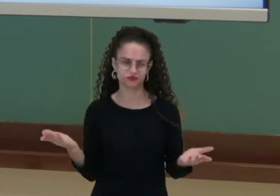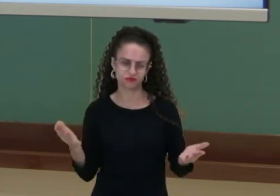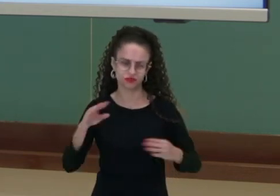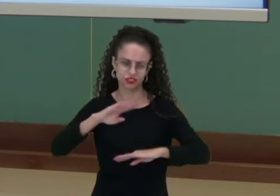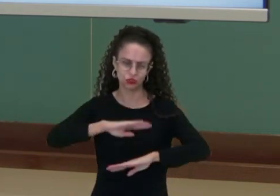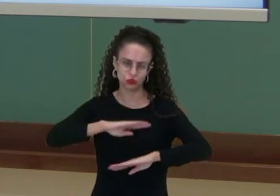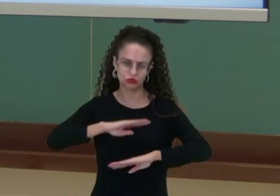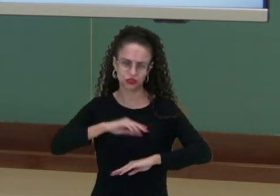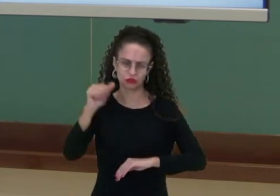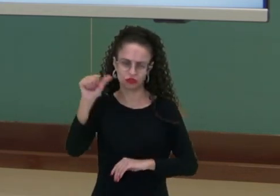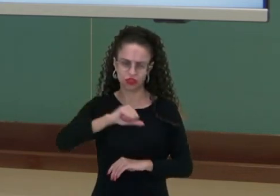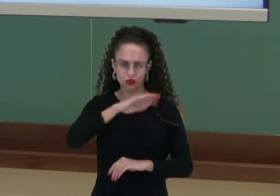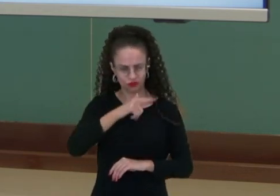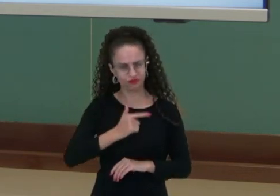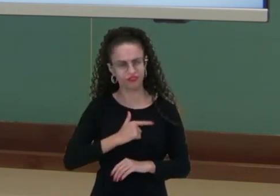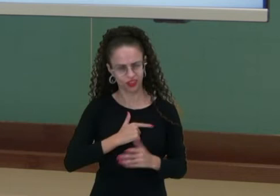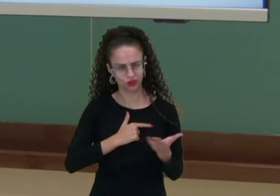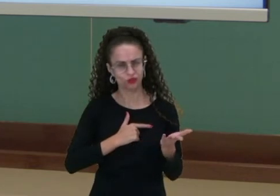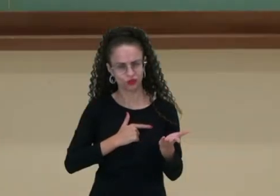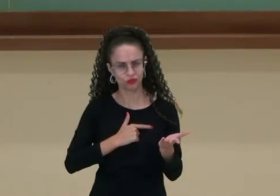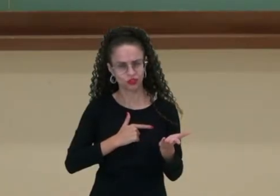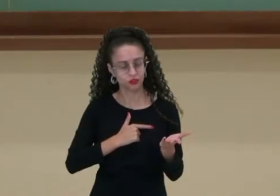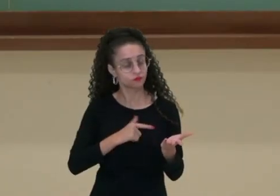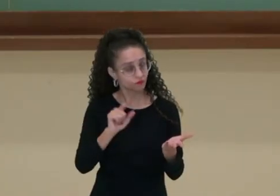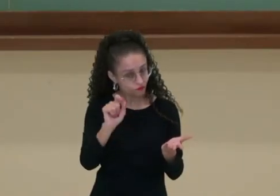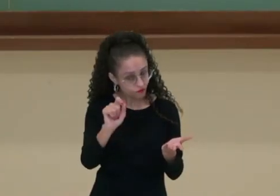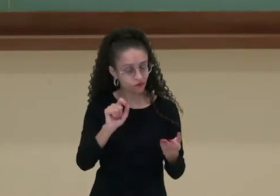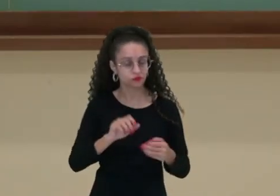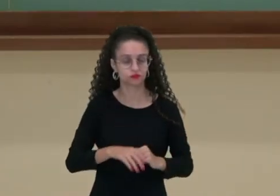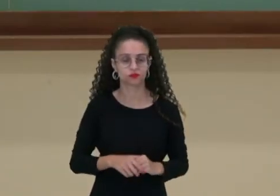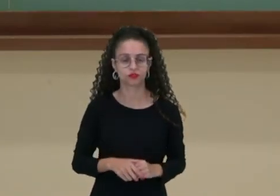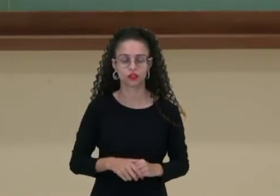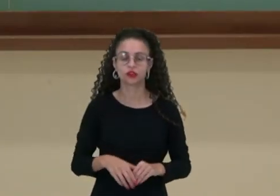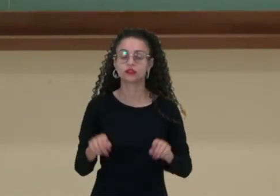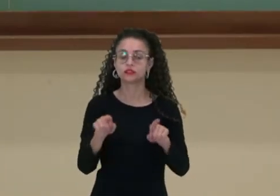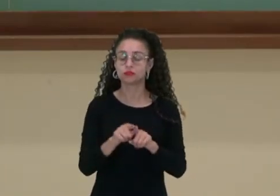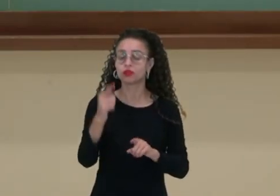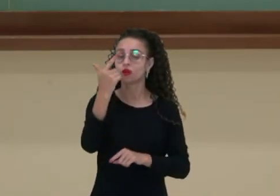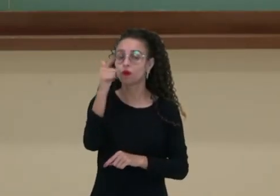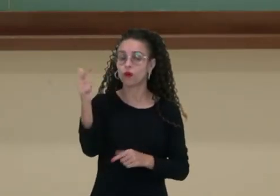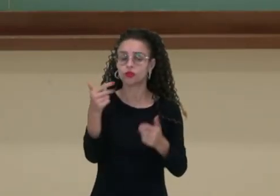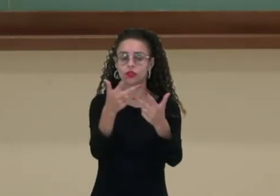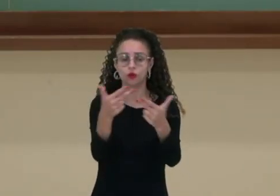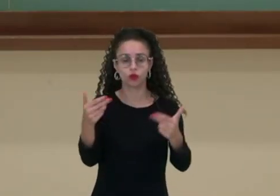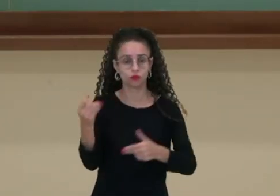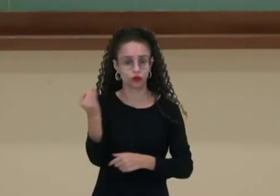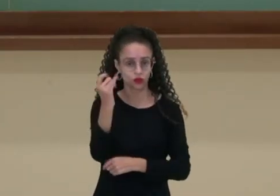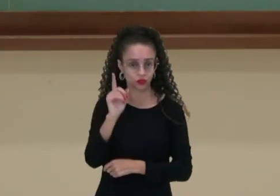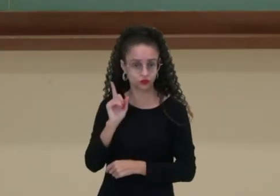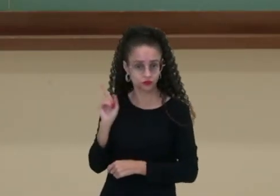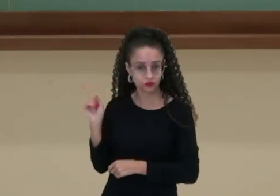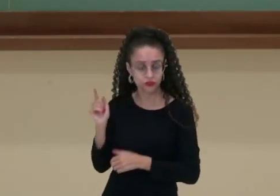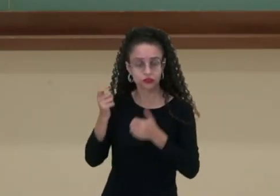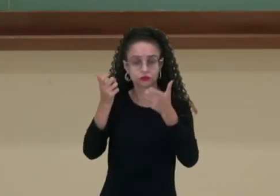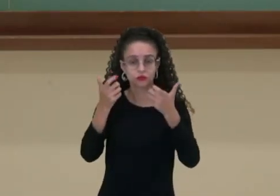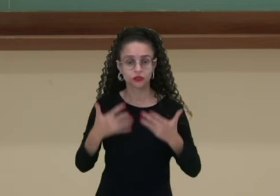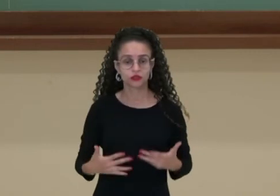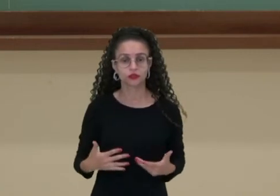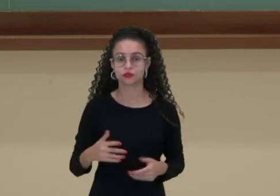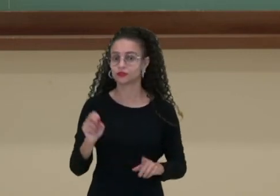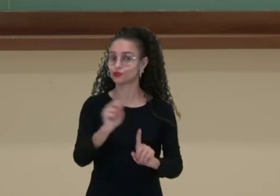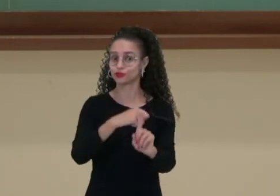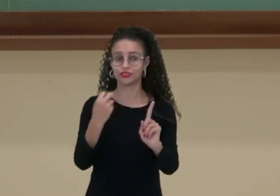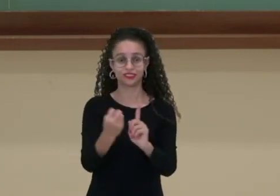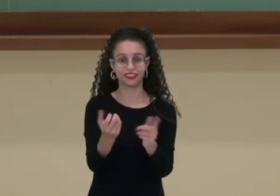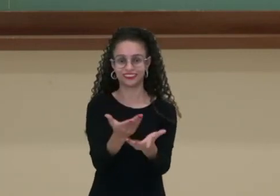em olhar? É feio, não é? Pois bem, outro ponto muito importante desse slide. Gente, nós estamos em